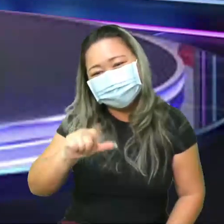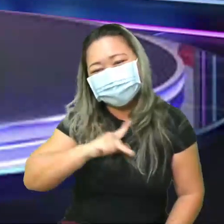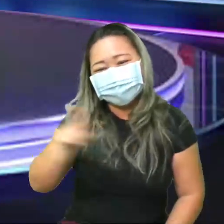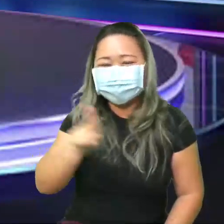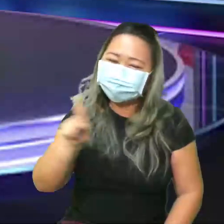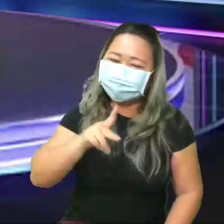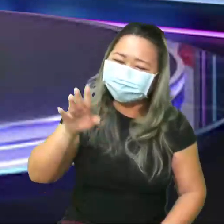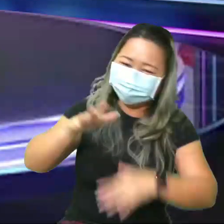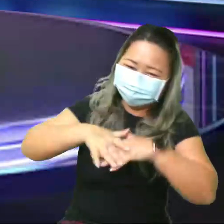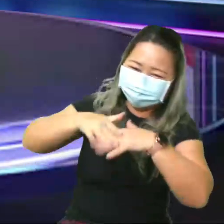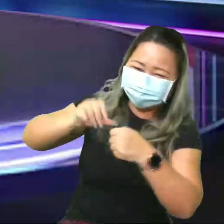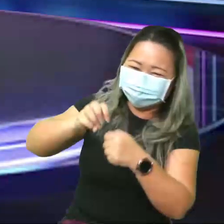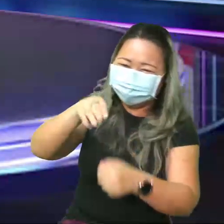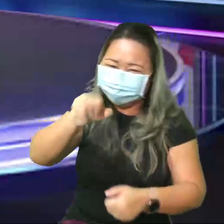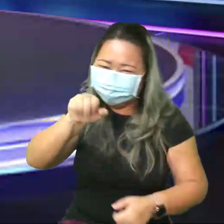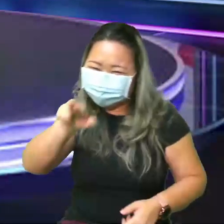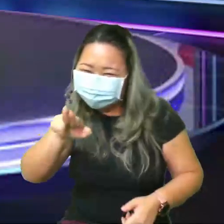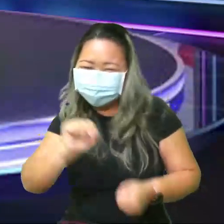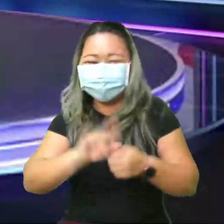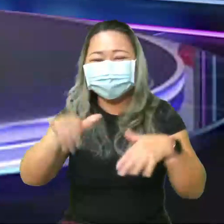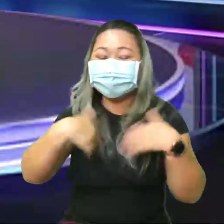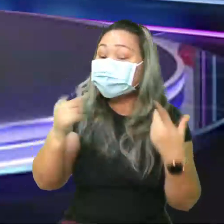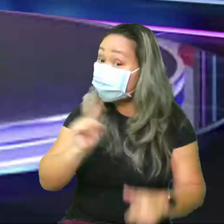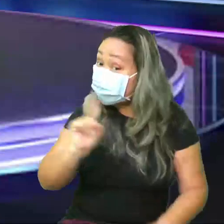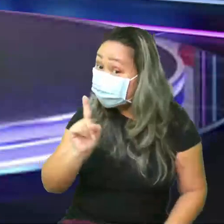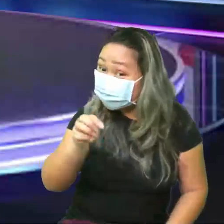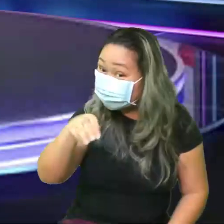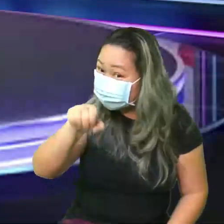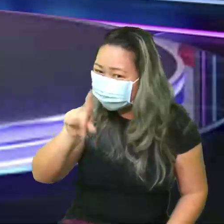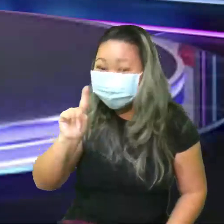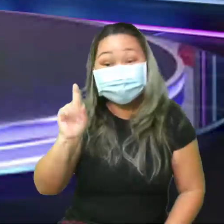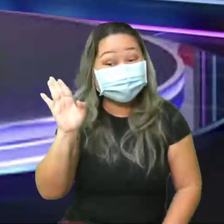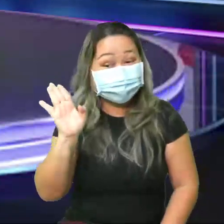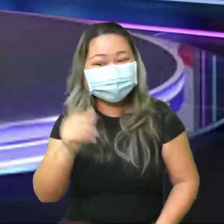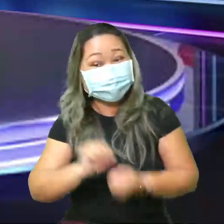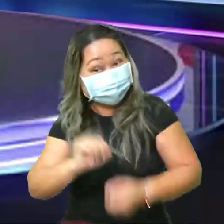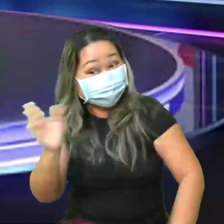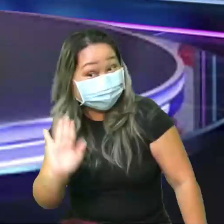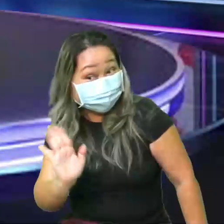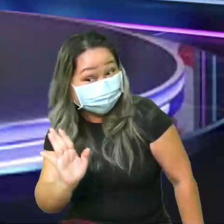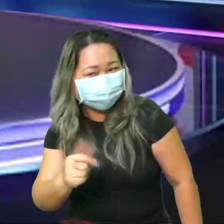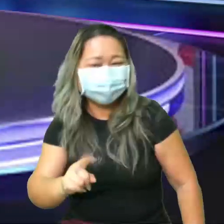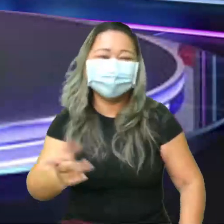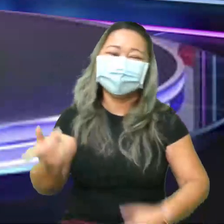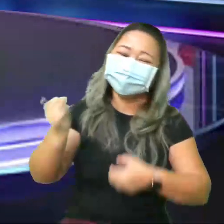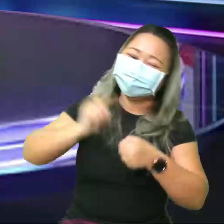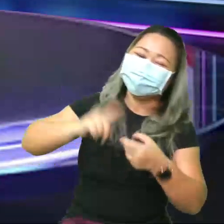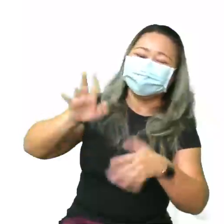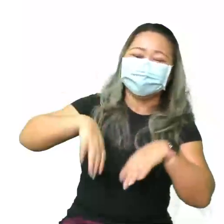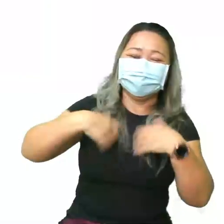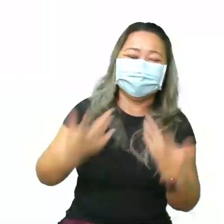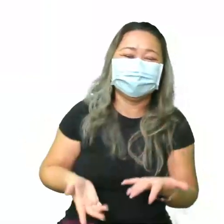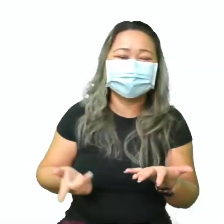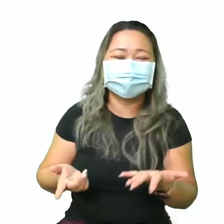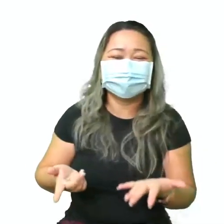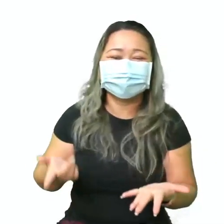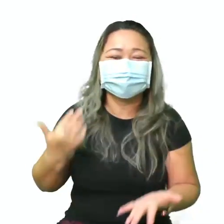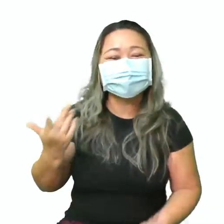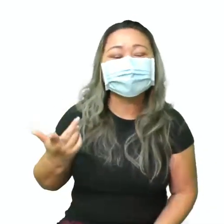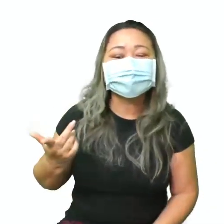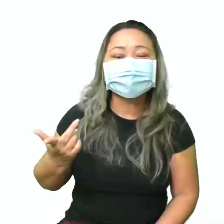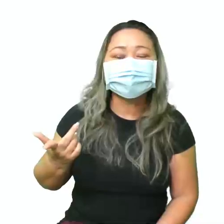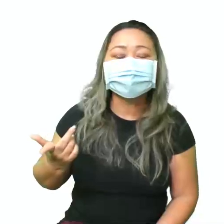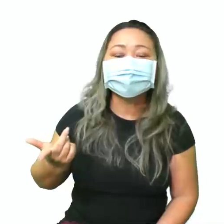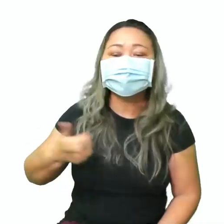é muita coisa mesmo, tem que estar ligadinho aqui, tá? Não perder nada. Então, a gente está falando do órgão, o coração, que